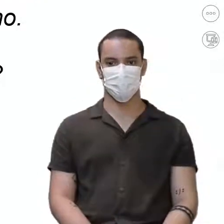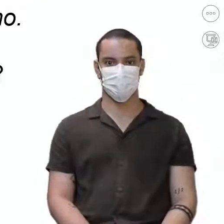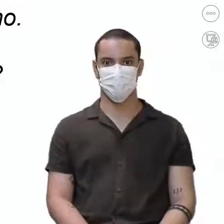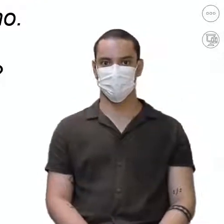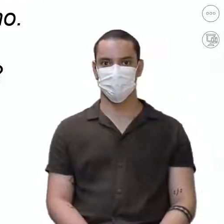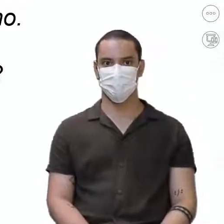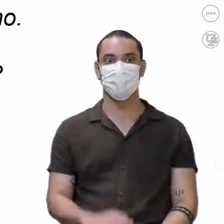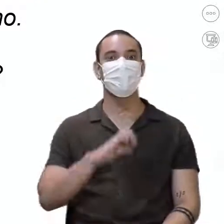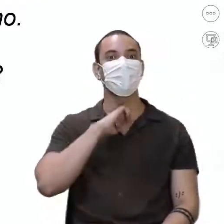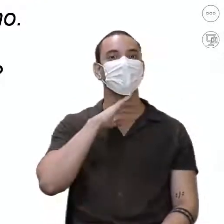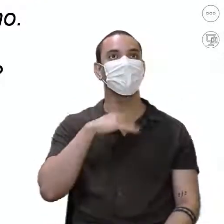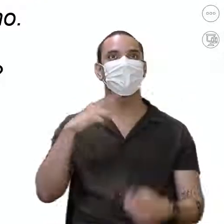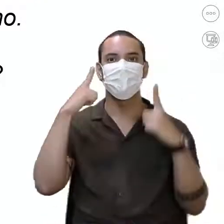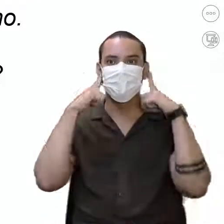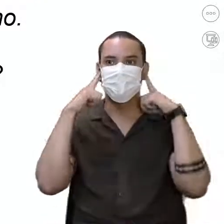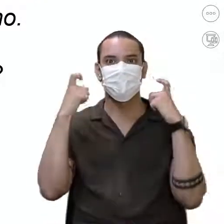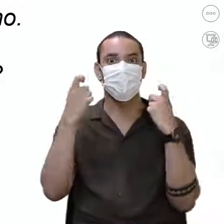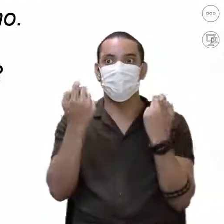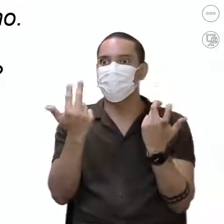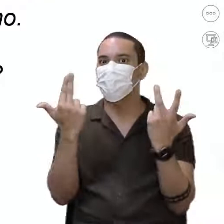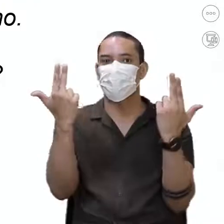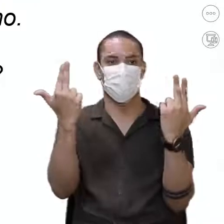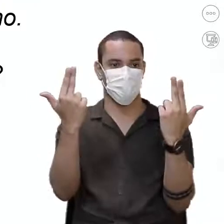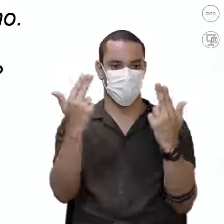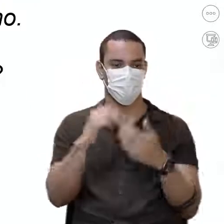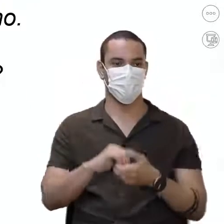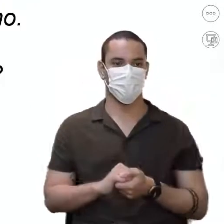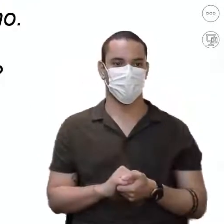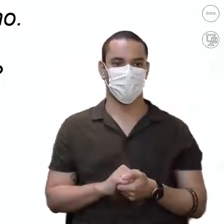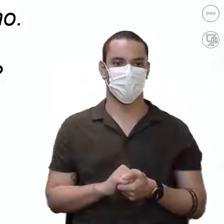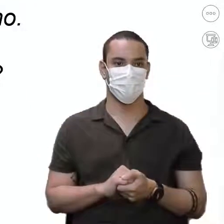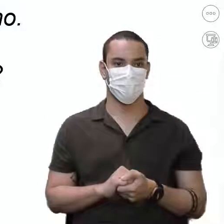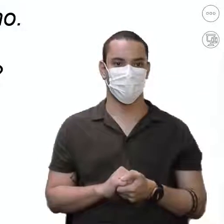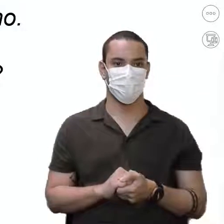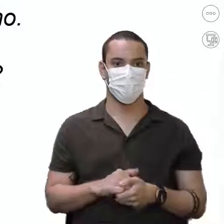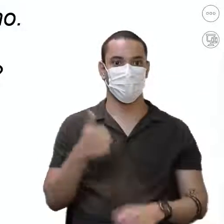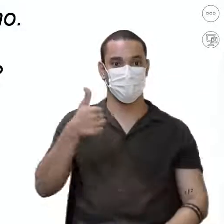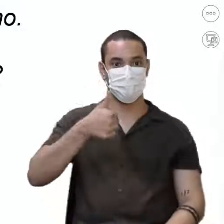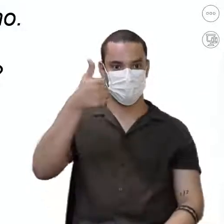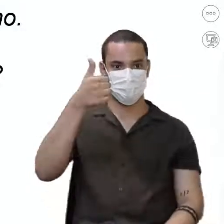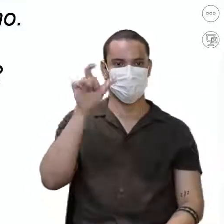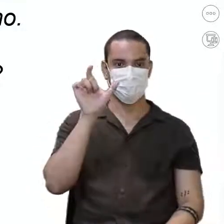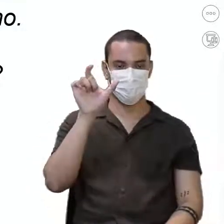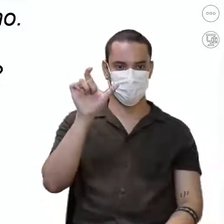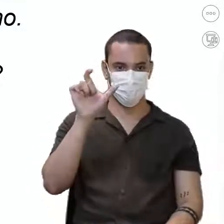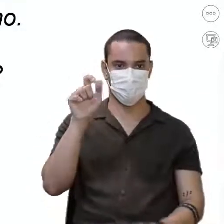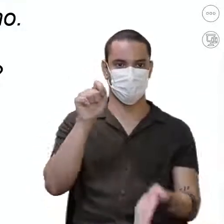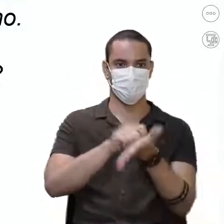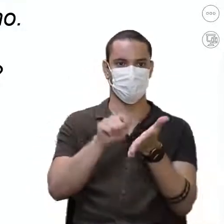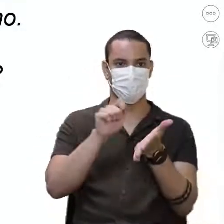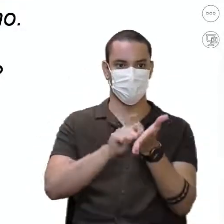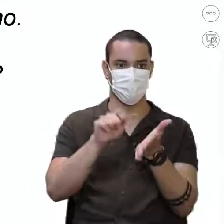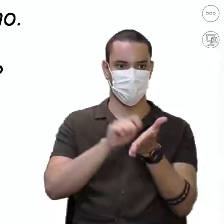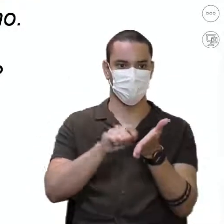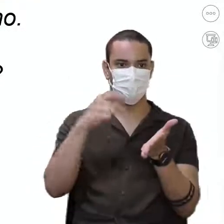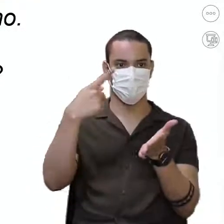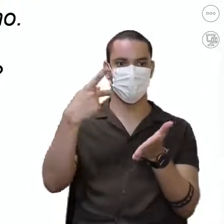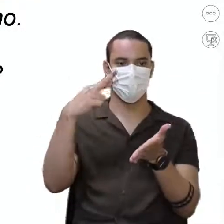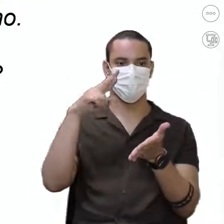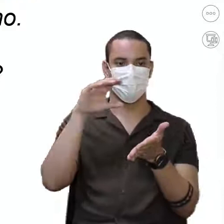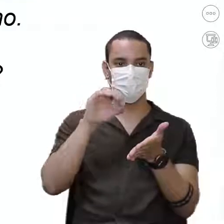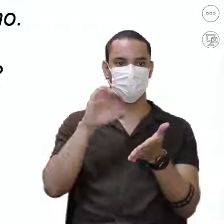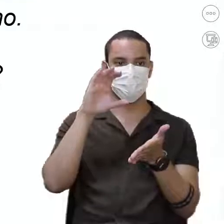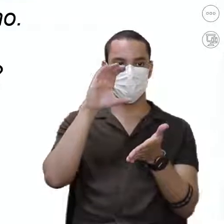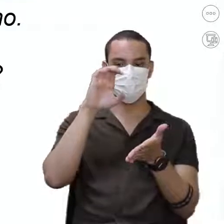Teacher, não vi diferença, mas vai vir agora. Olha aí, a palavra proceed, que ela se escreve com